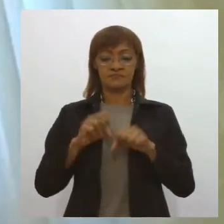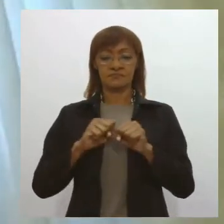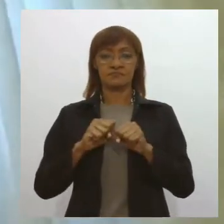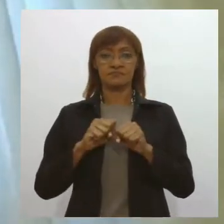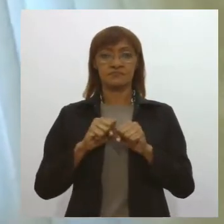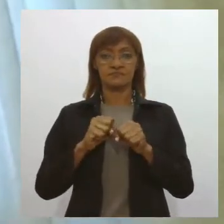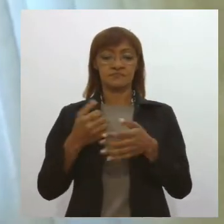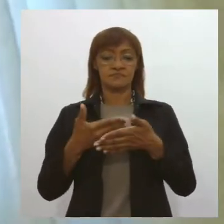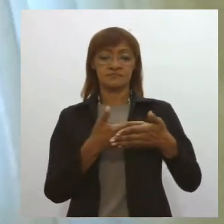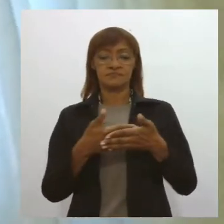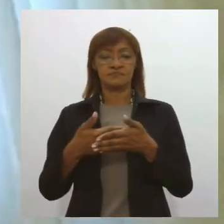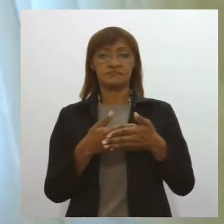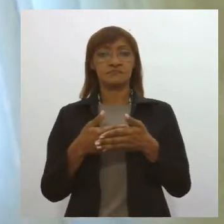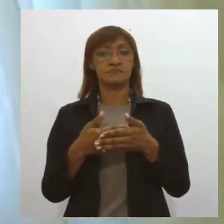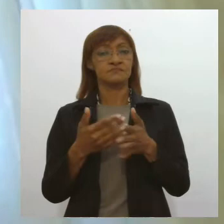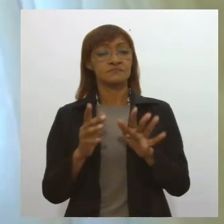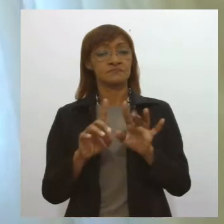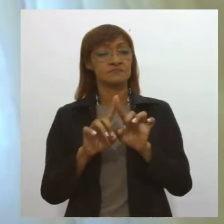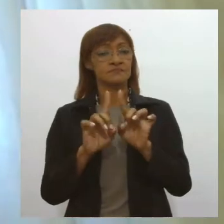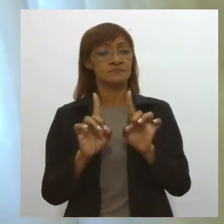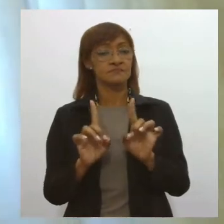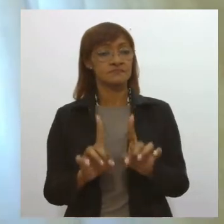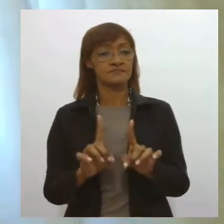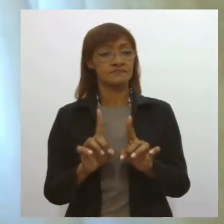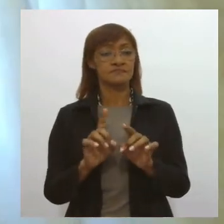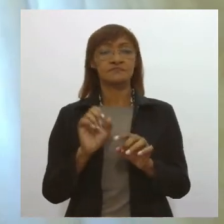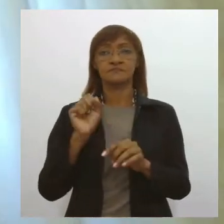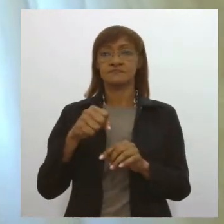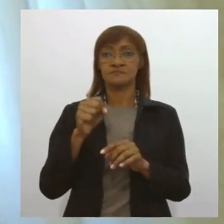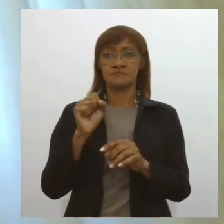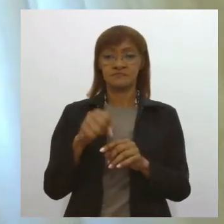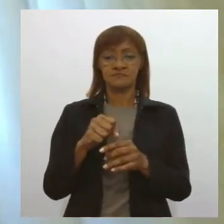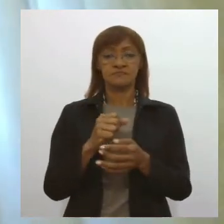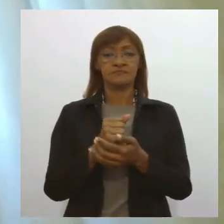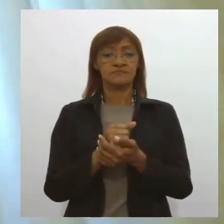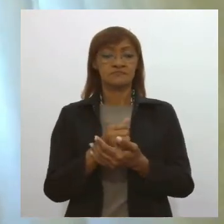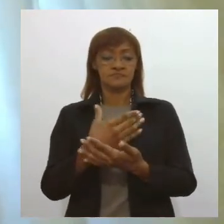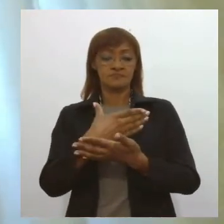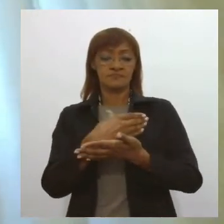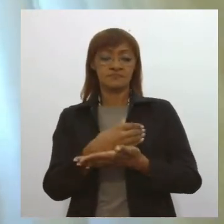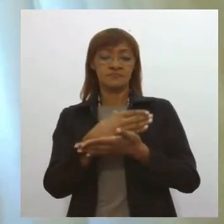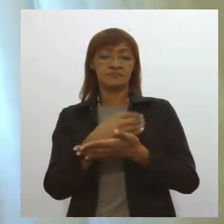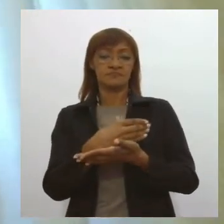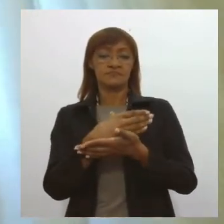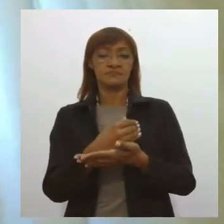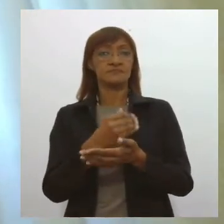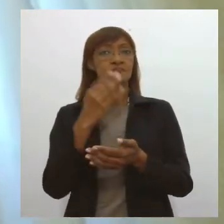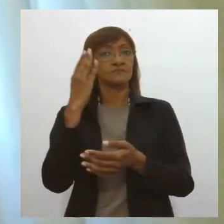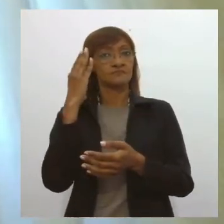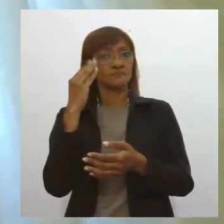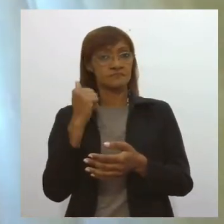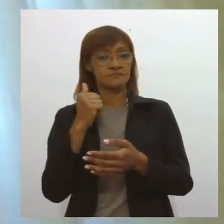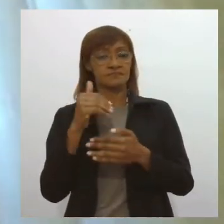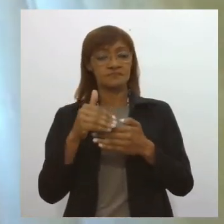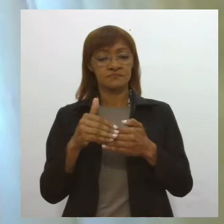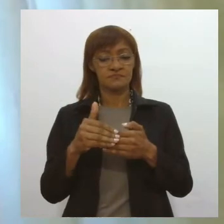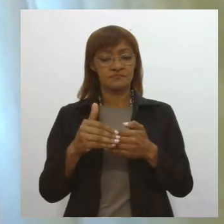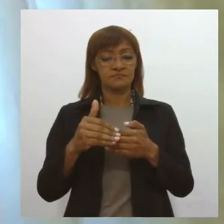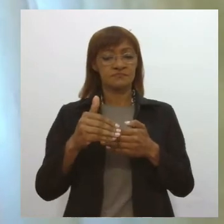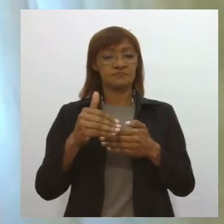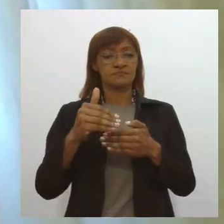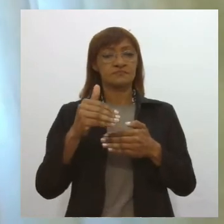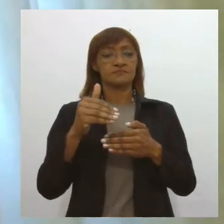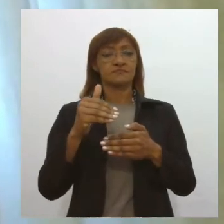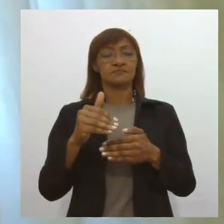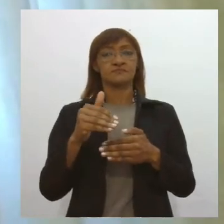né, mas existe o risco da infecção materna, que a gente sabe que ao decorrer da gravidez, quando ela vai chegando